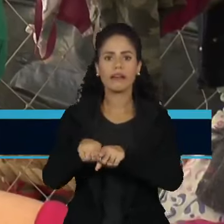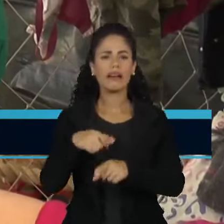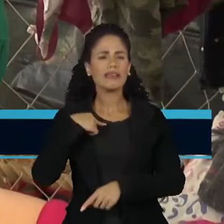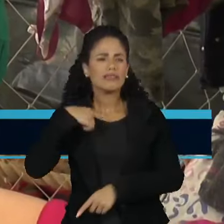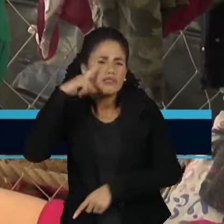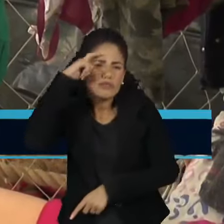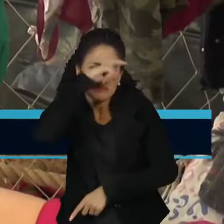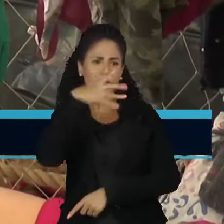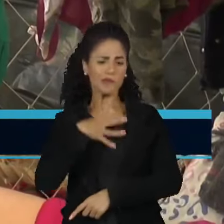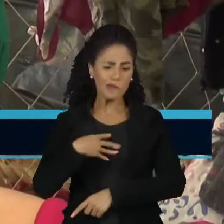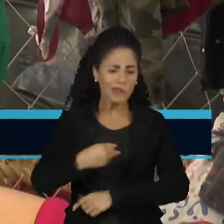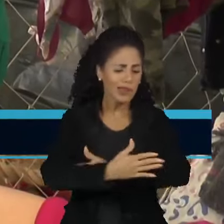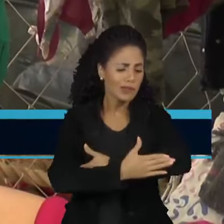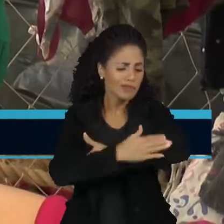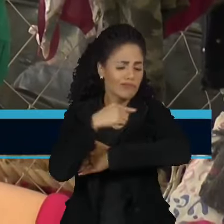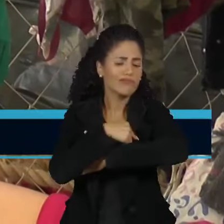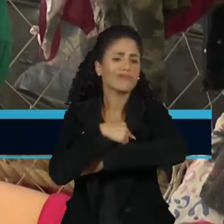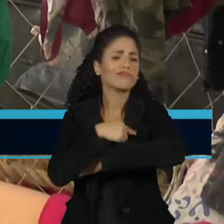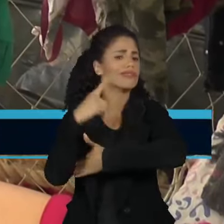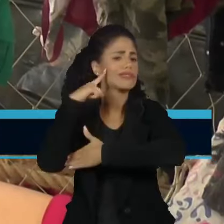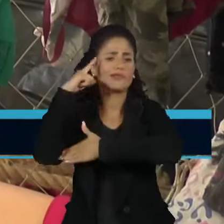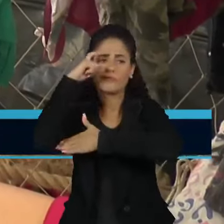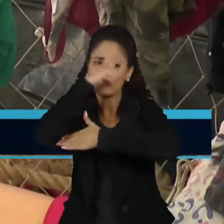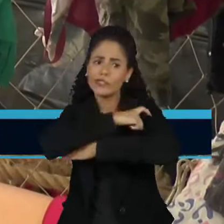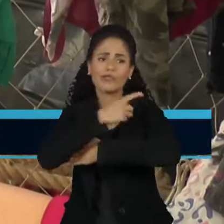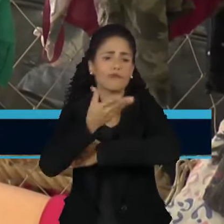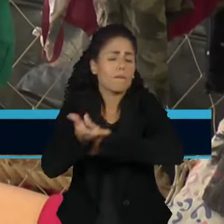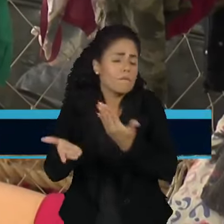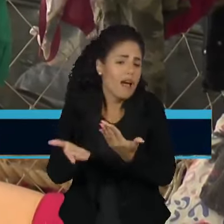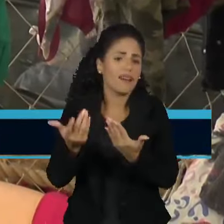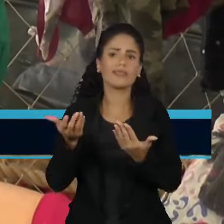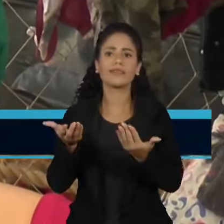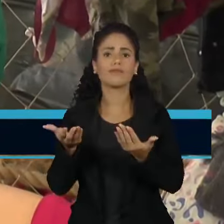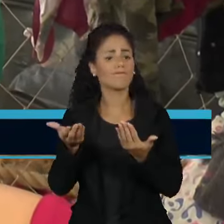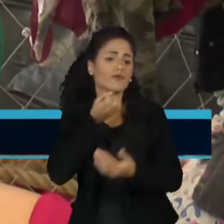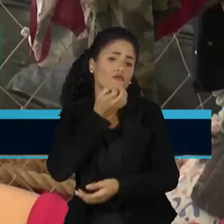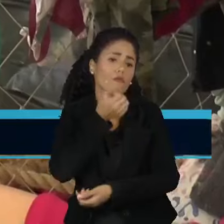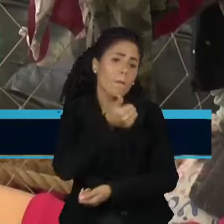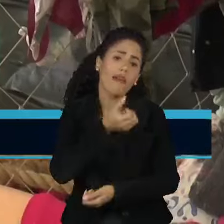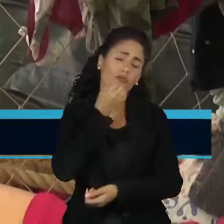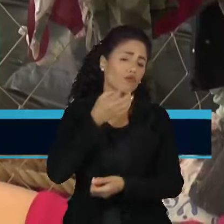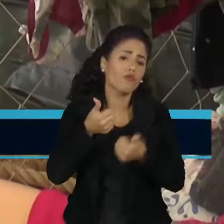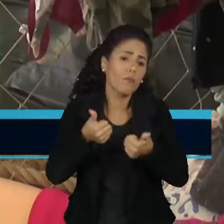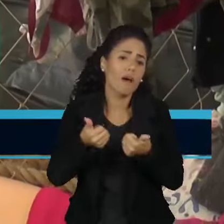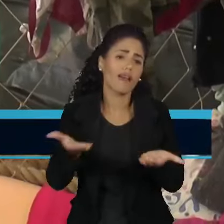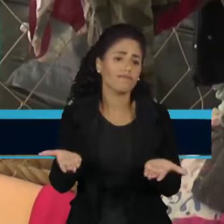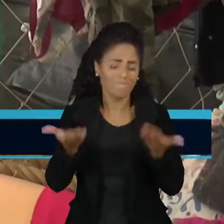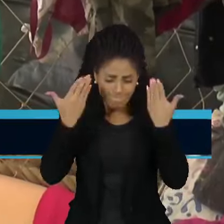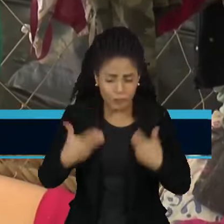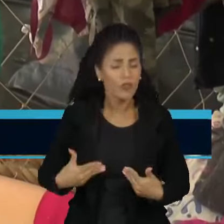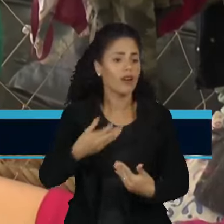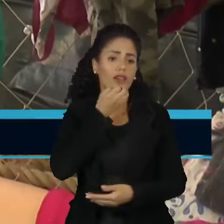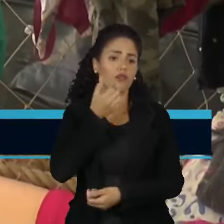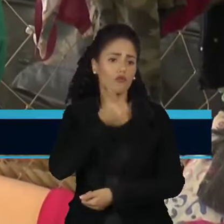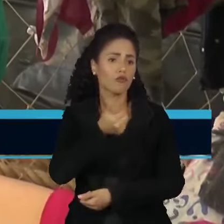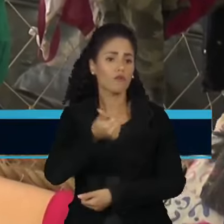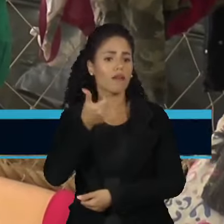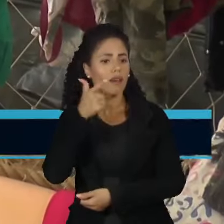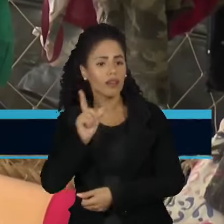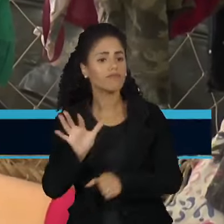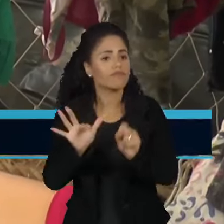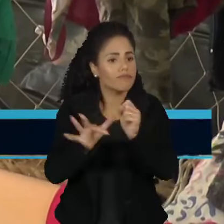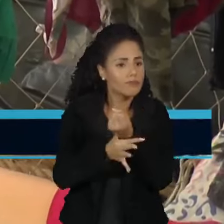Quem tem criança, né? Mas, apesar de tudo, tá tudo bem. O que eu posso resumir assim, ó. Estamos aqui acolhidos aqui na